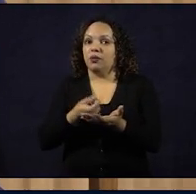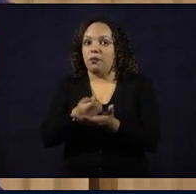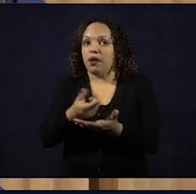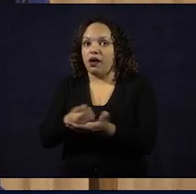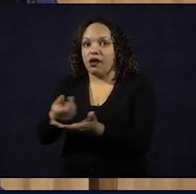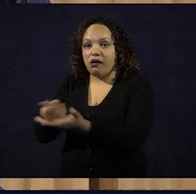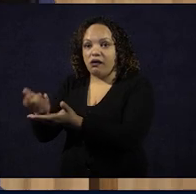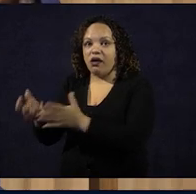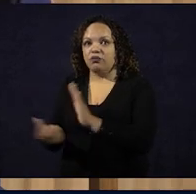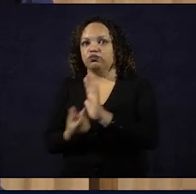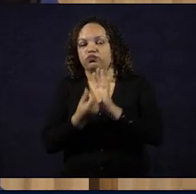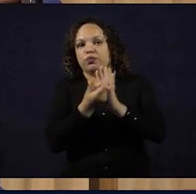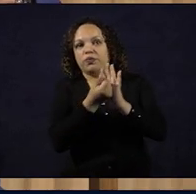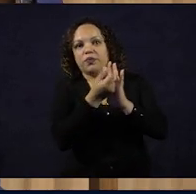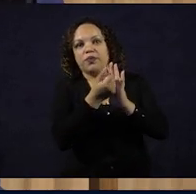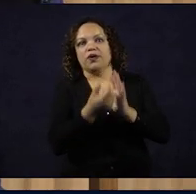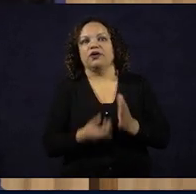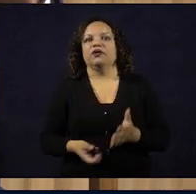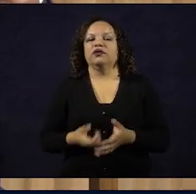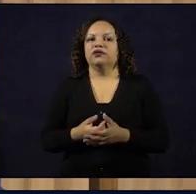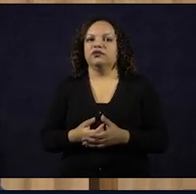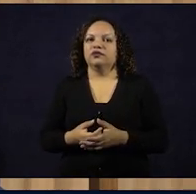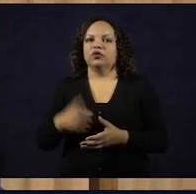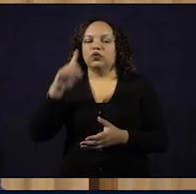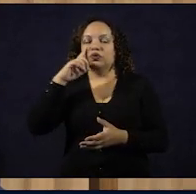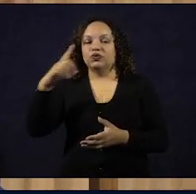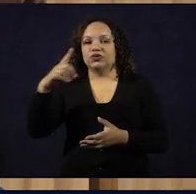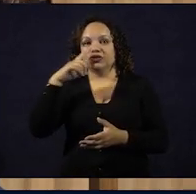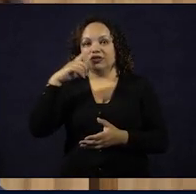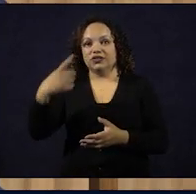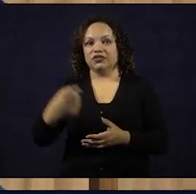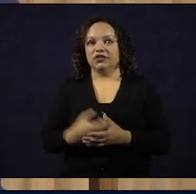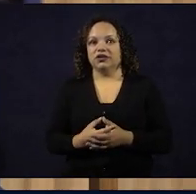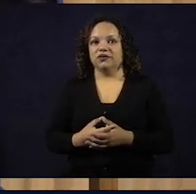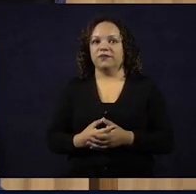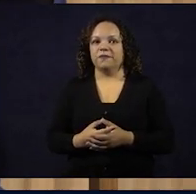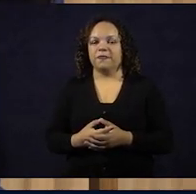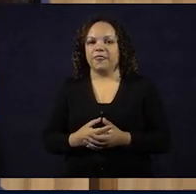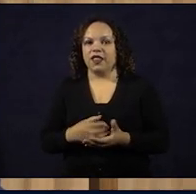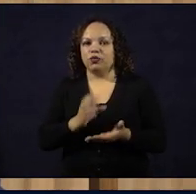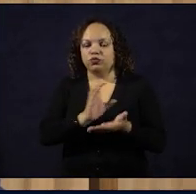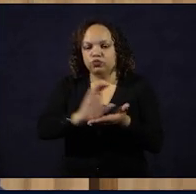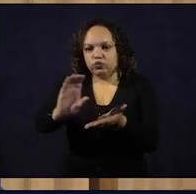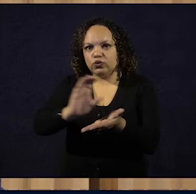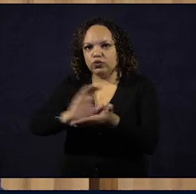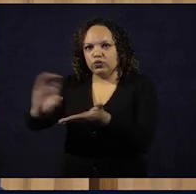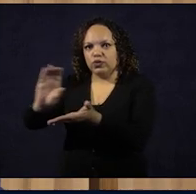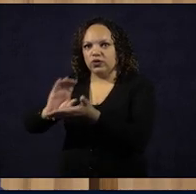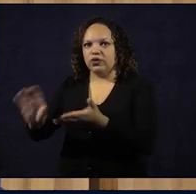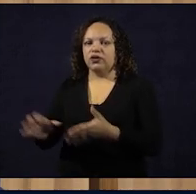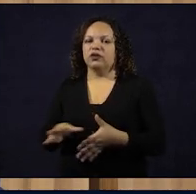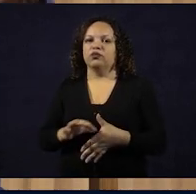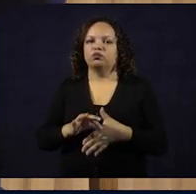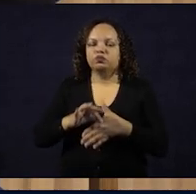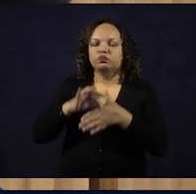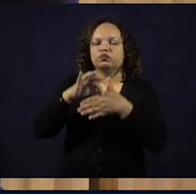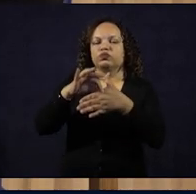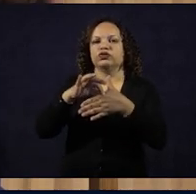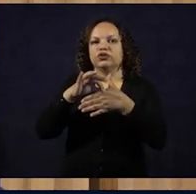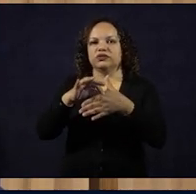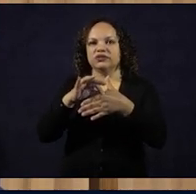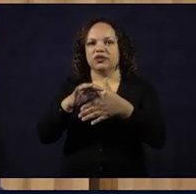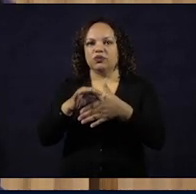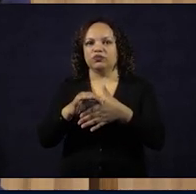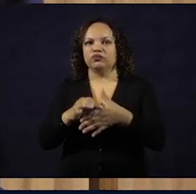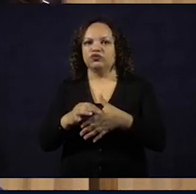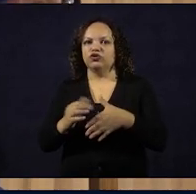capitais vai ser o financiamento do dia a dia da do passivo da da gestão financeira de uma